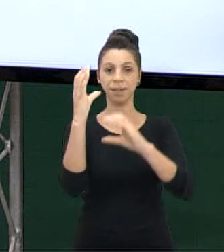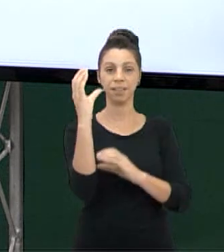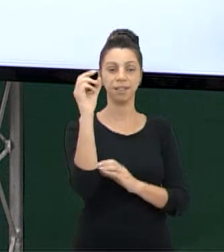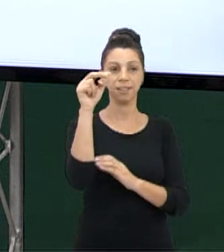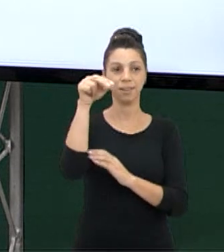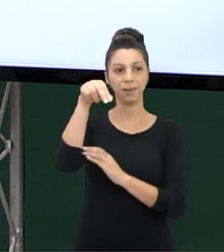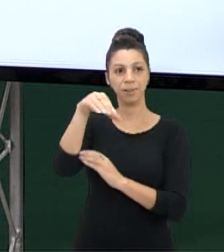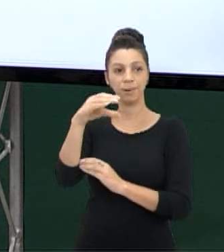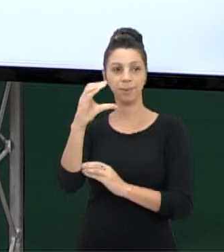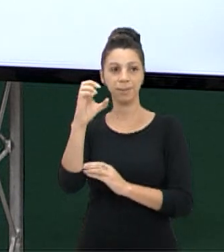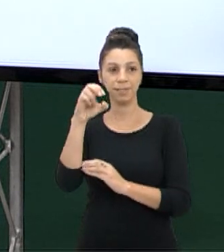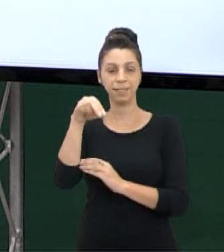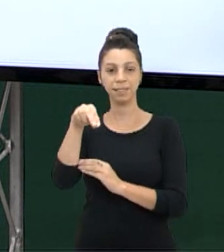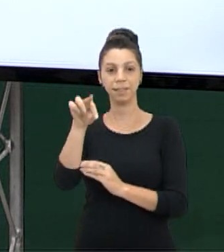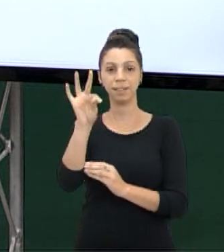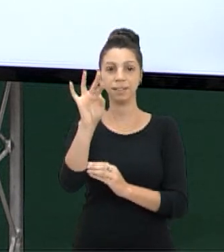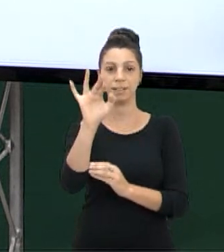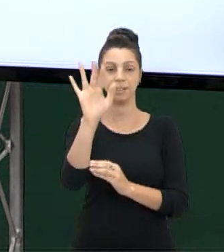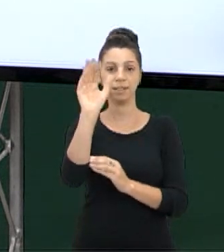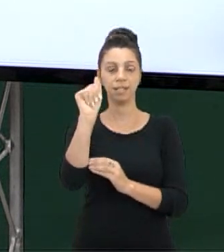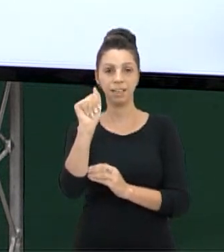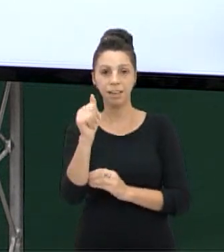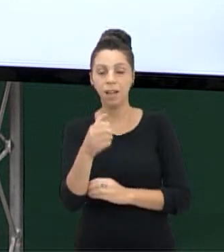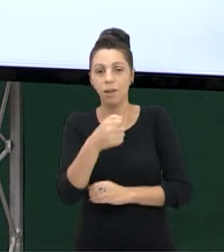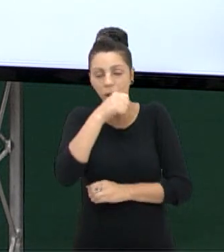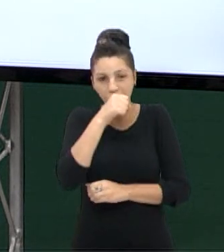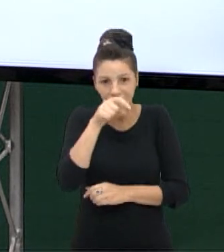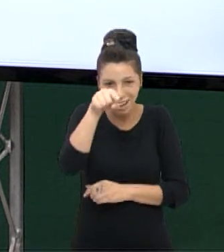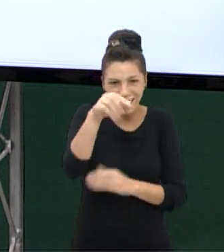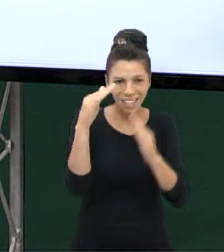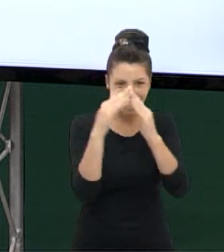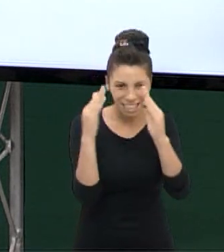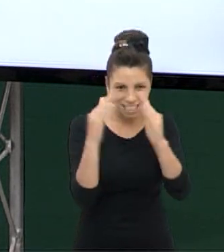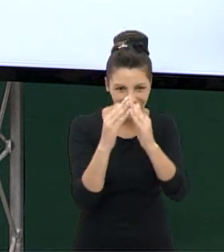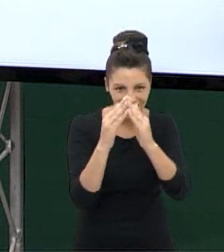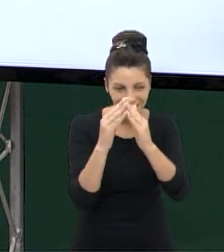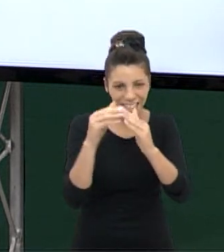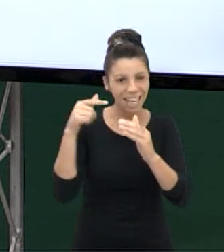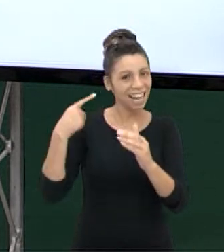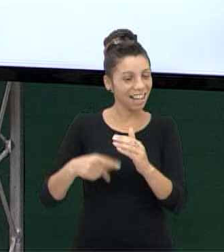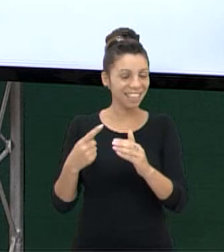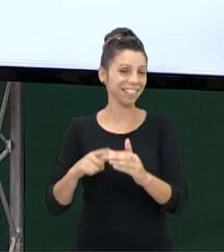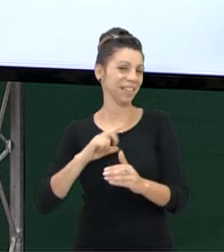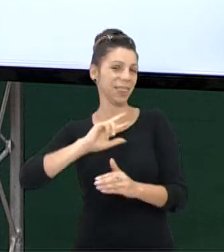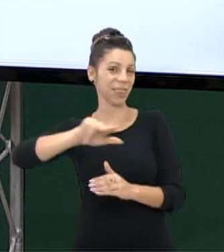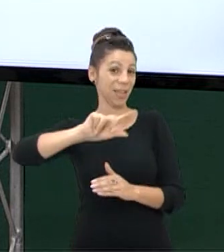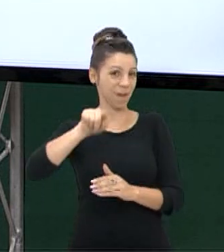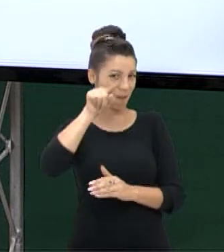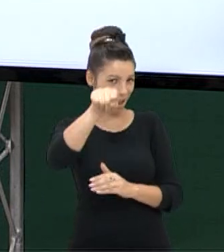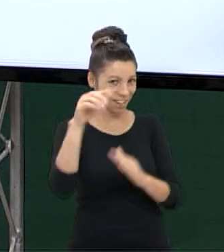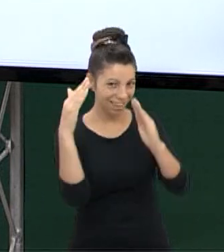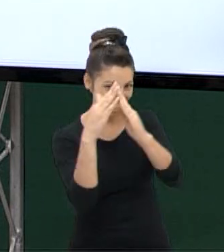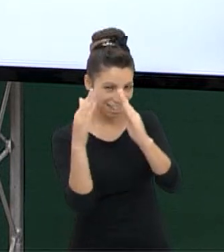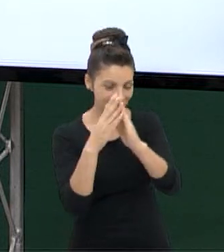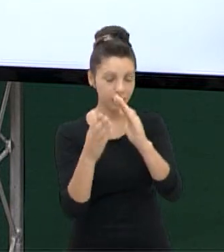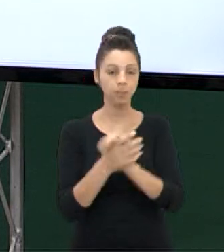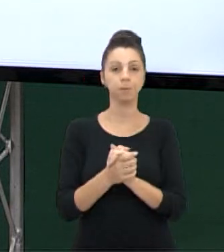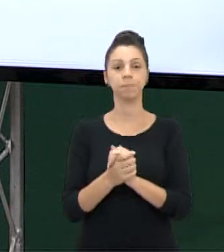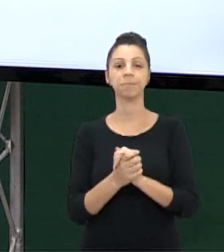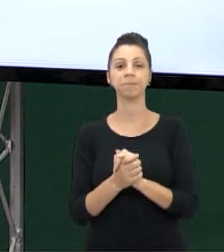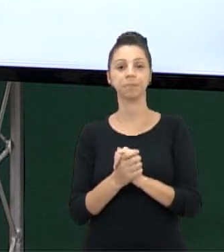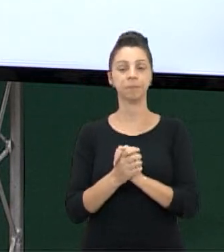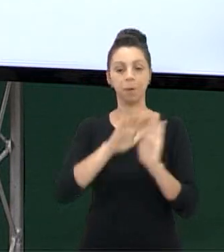especial aqui da nossa gravação. Valeu! Muito bem. Circunferências concêntricas. O que que